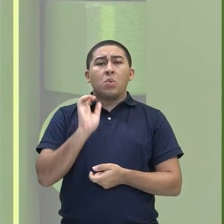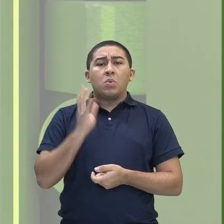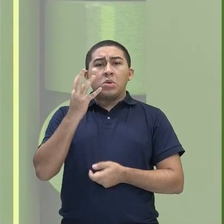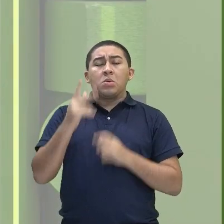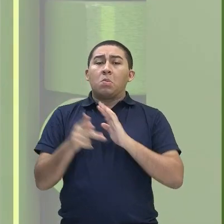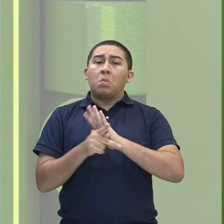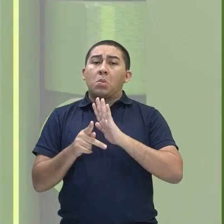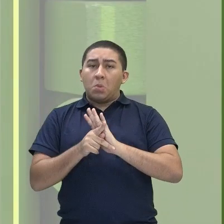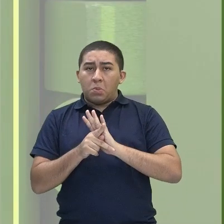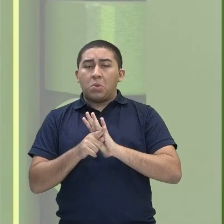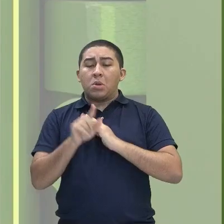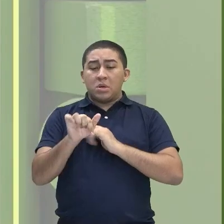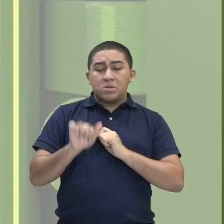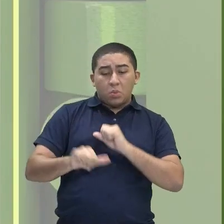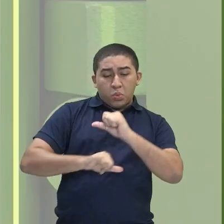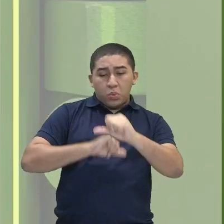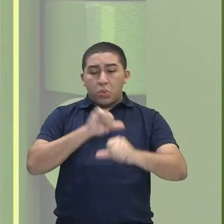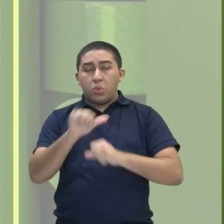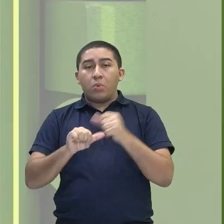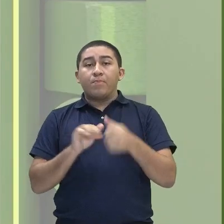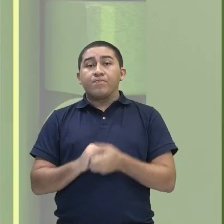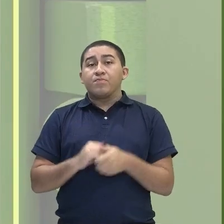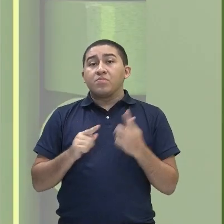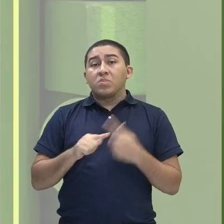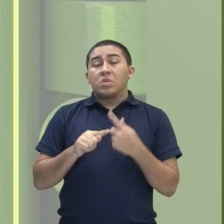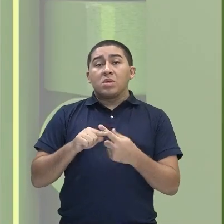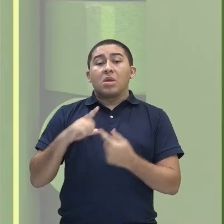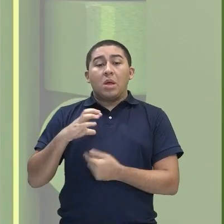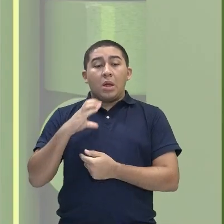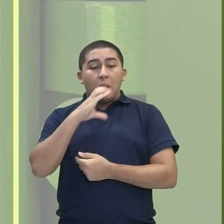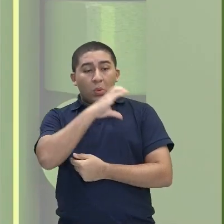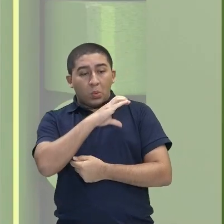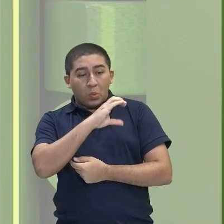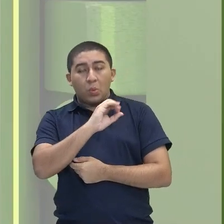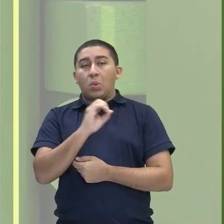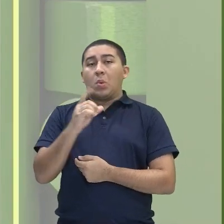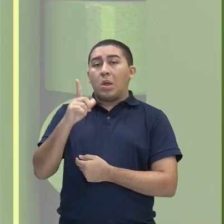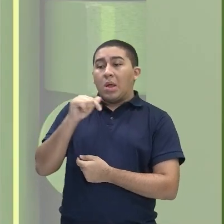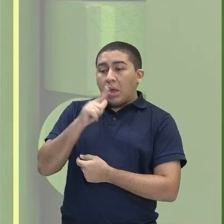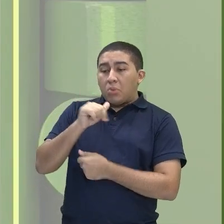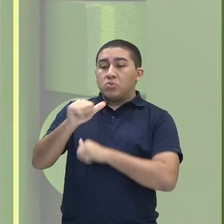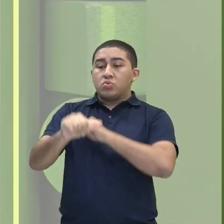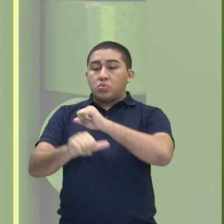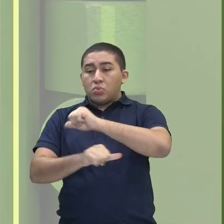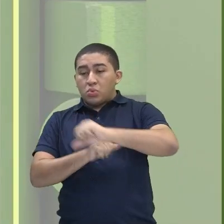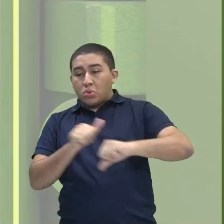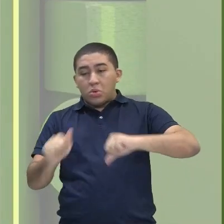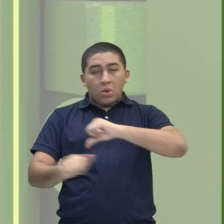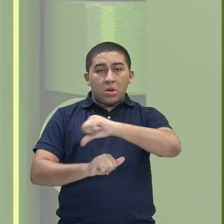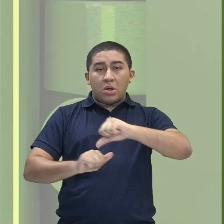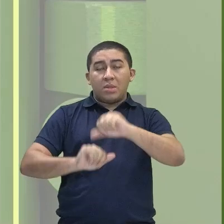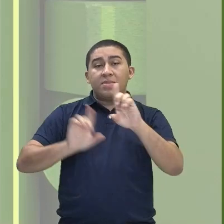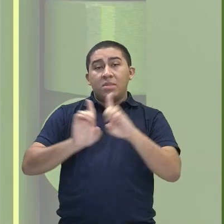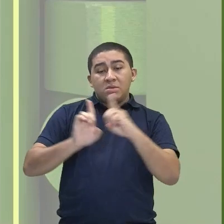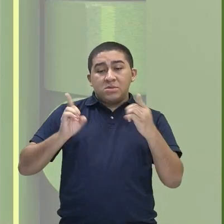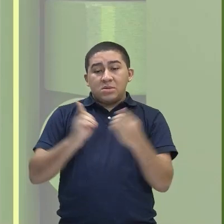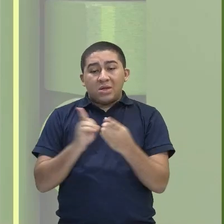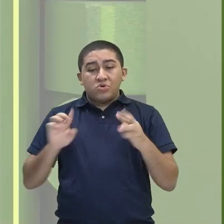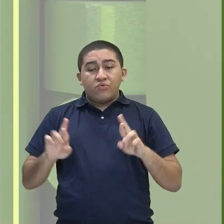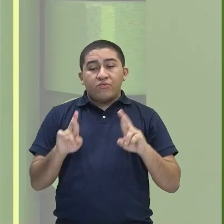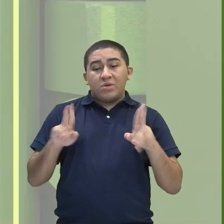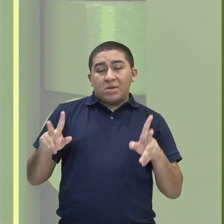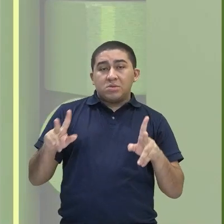É quando há a troca de calor entre massas de ar ou massas de água, onde a diferença de densidade entre essas massas promove